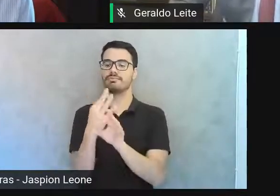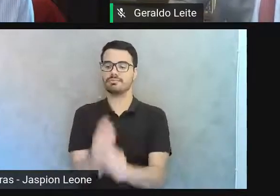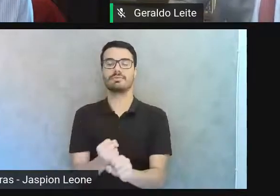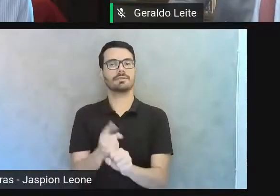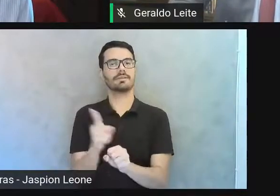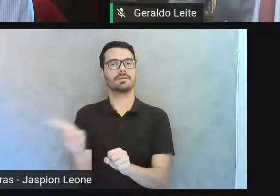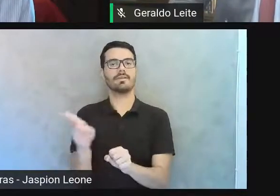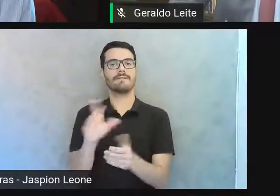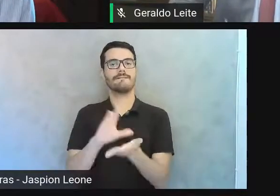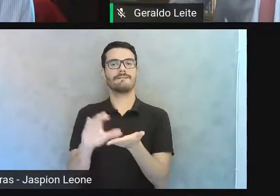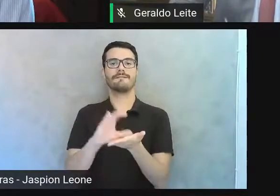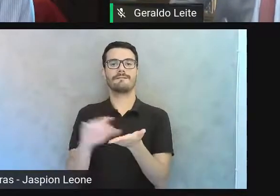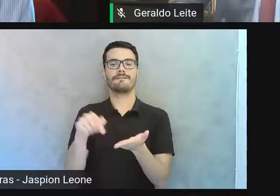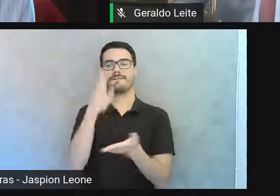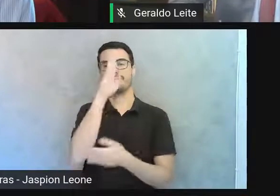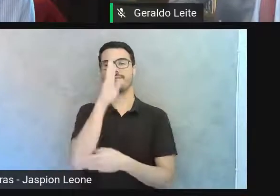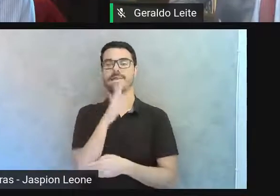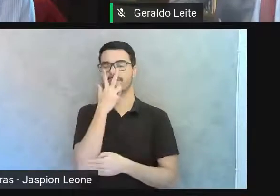algo mais